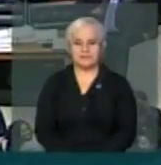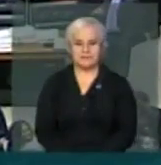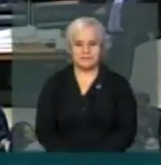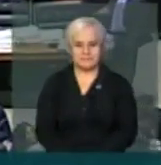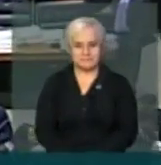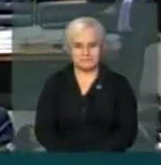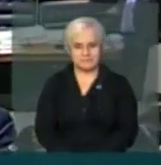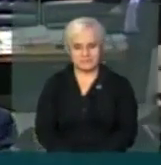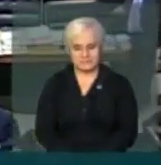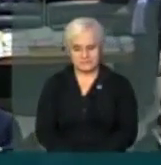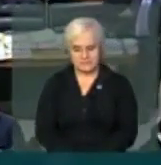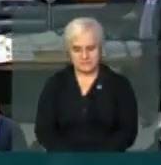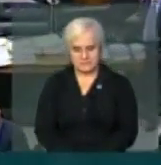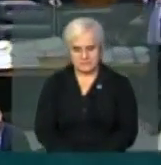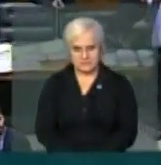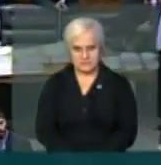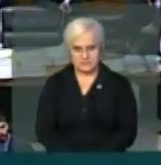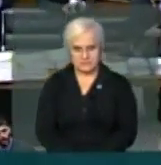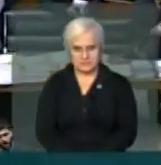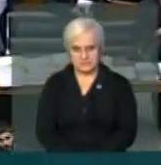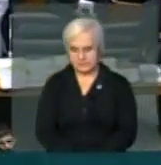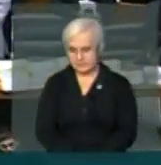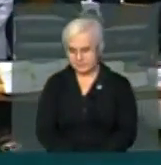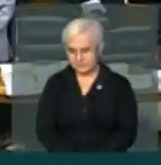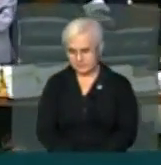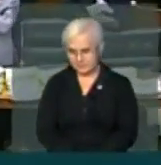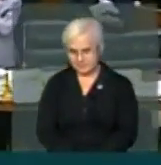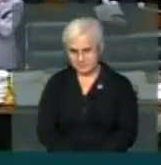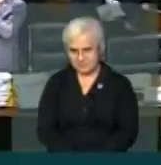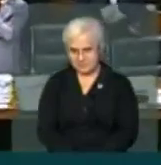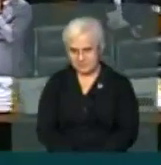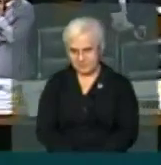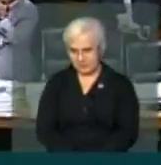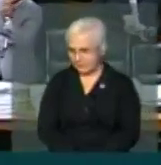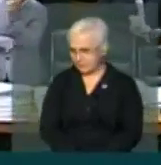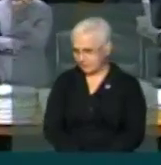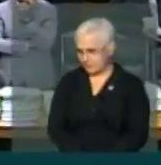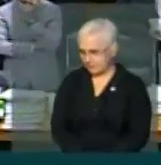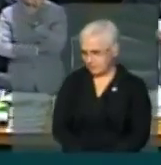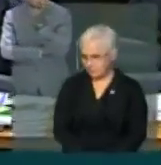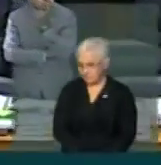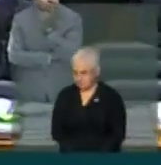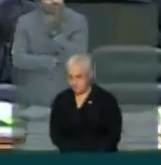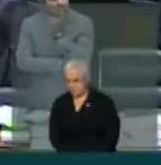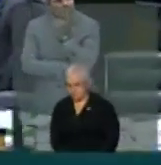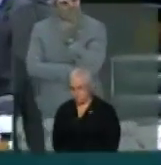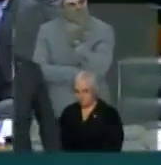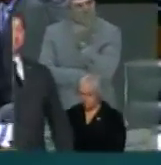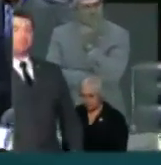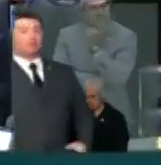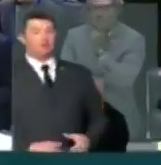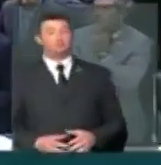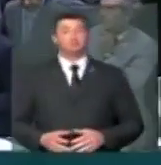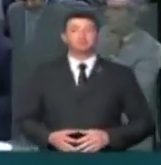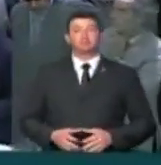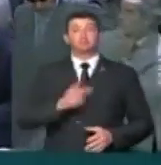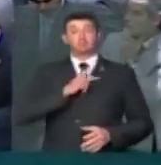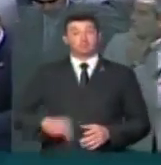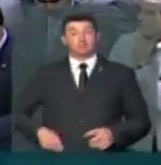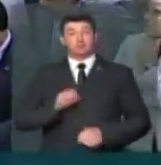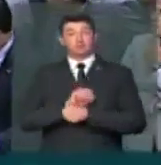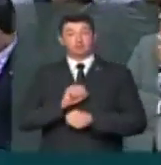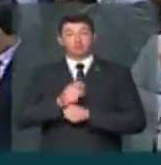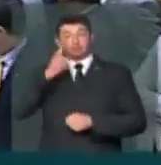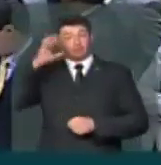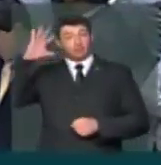qualquer atividade nesse exato momento, qualquer iniciativa nesse momento. O presidente aguarda exatamente a definição da Polícia Legislativa em